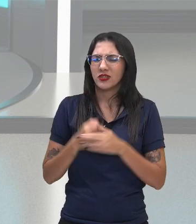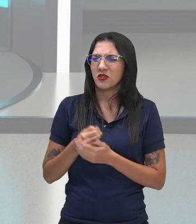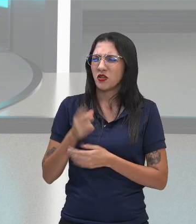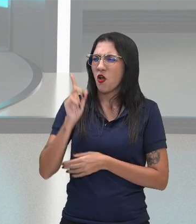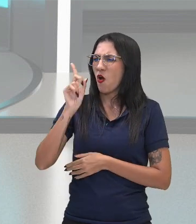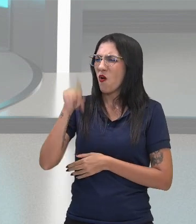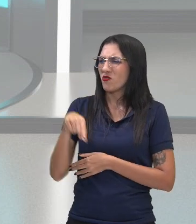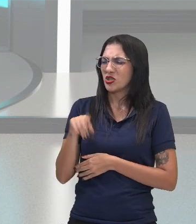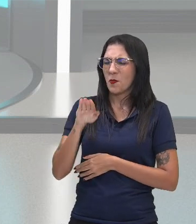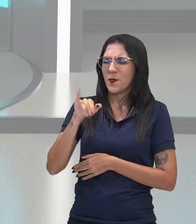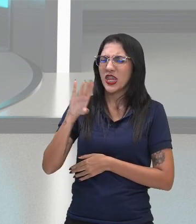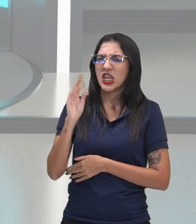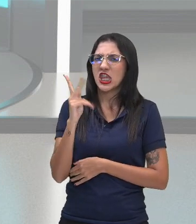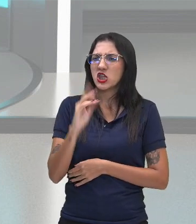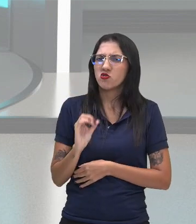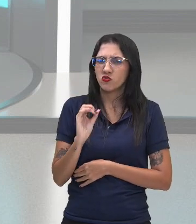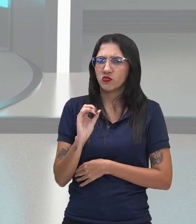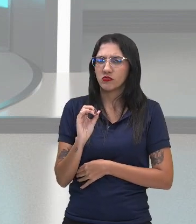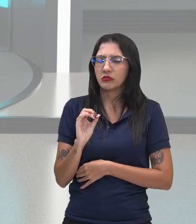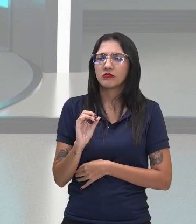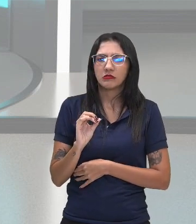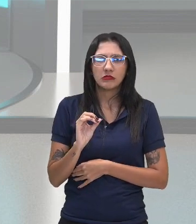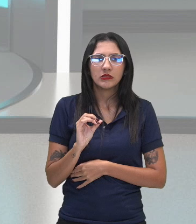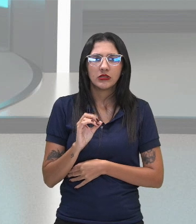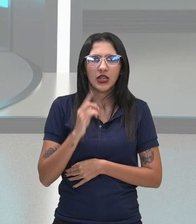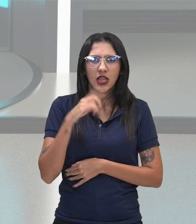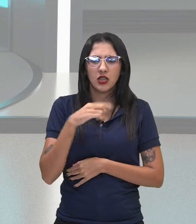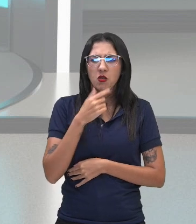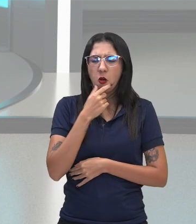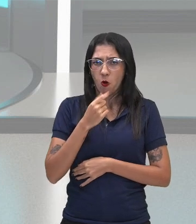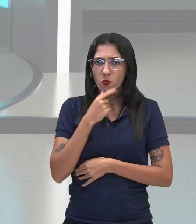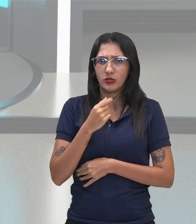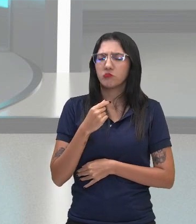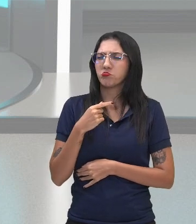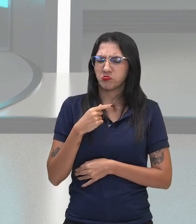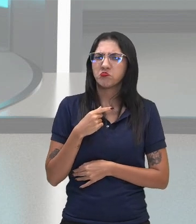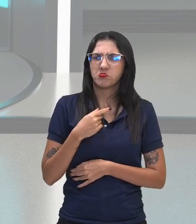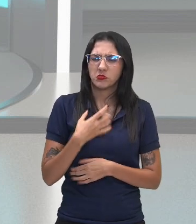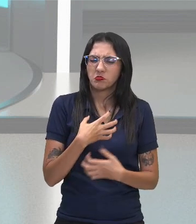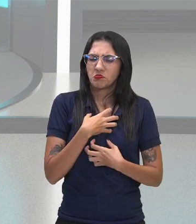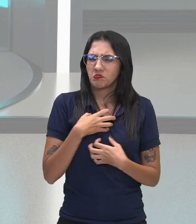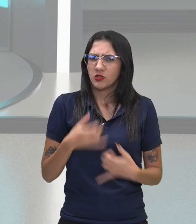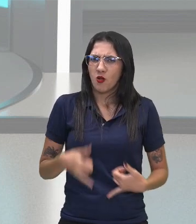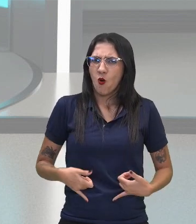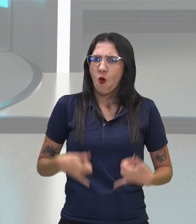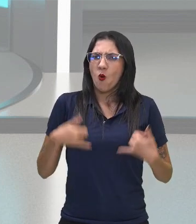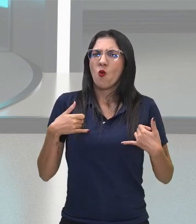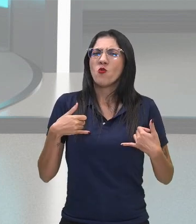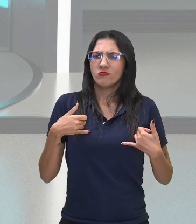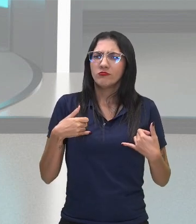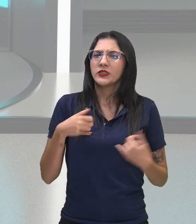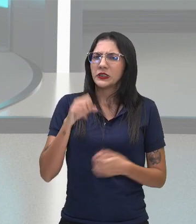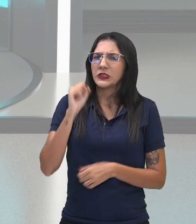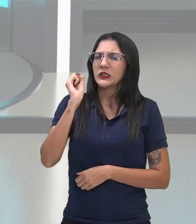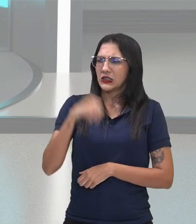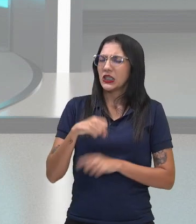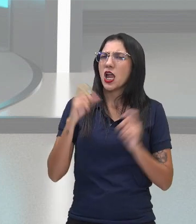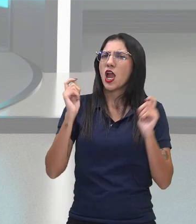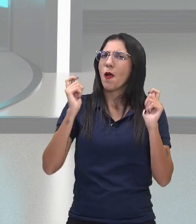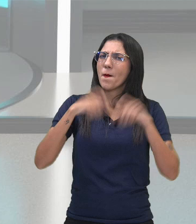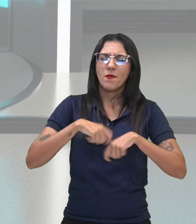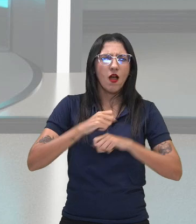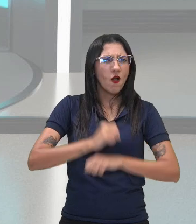Fabiano. Isto, para ele, era motivo de orgulho. Sim, um bicho capaz de